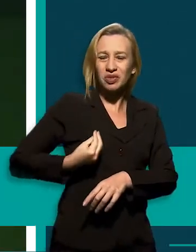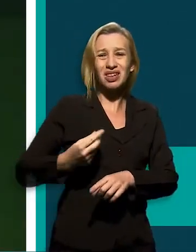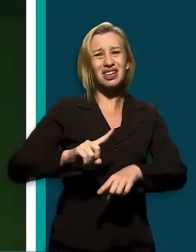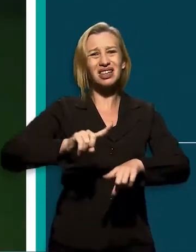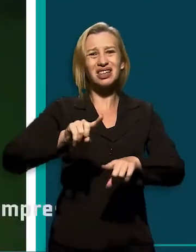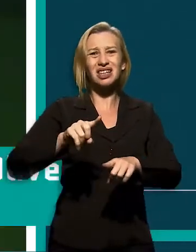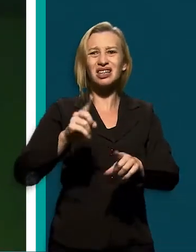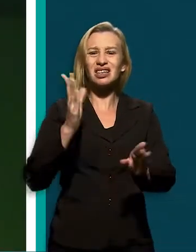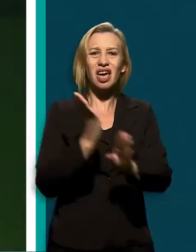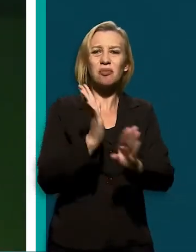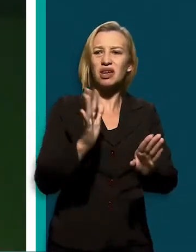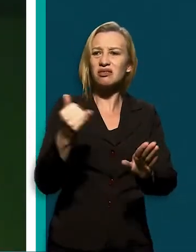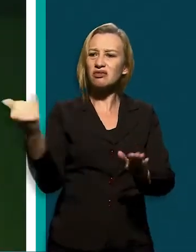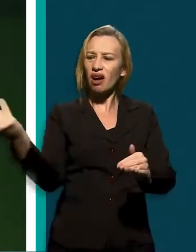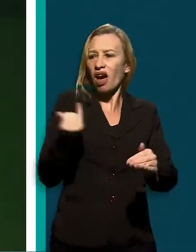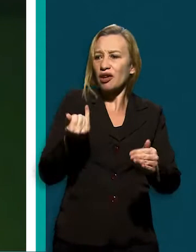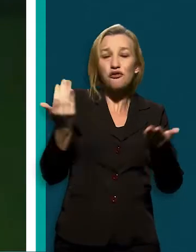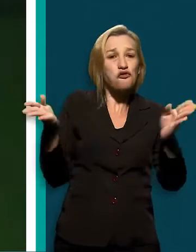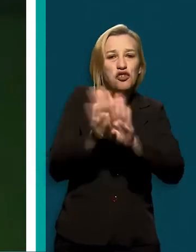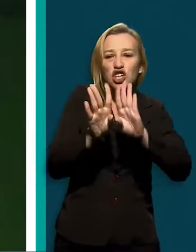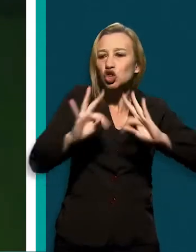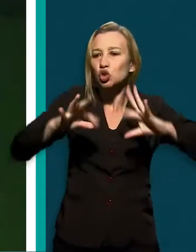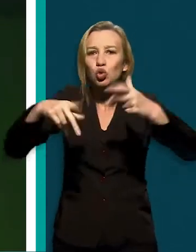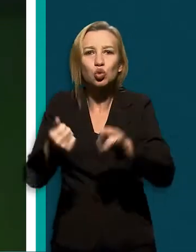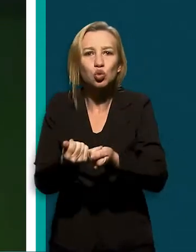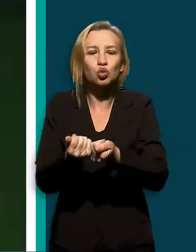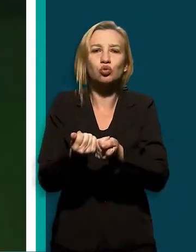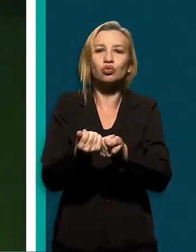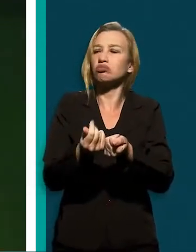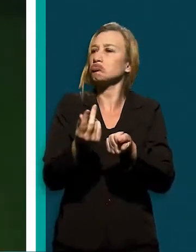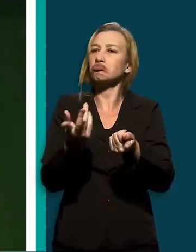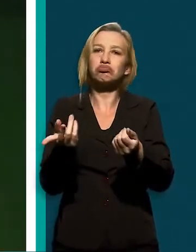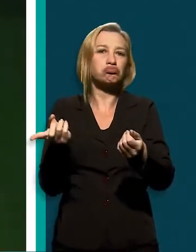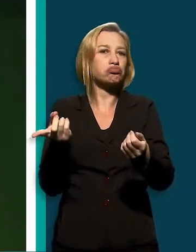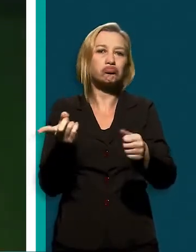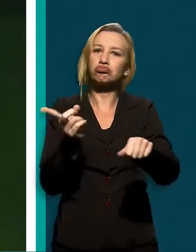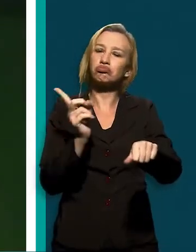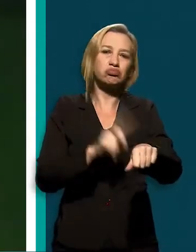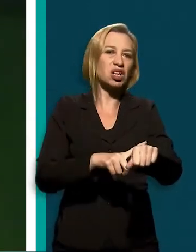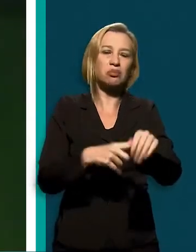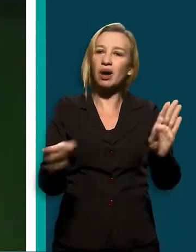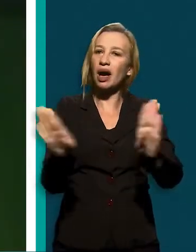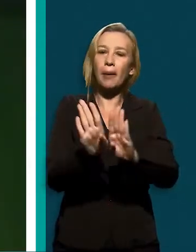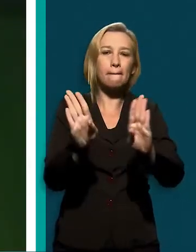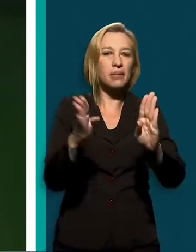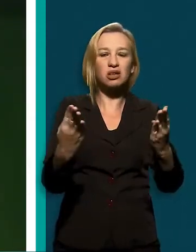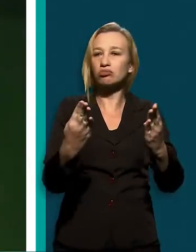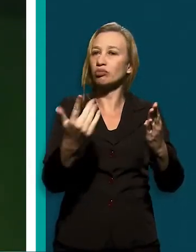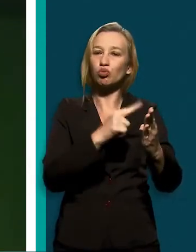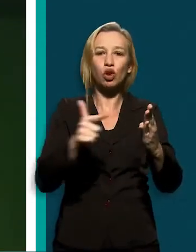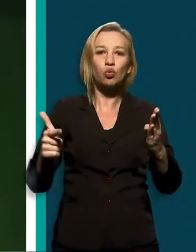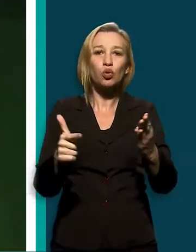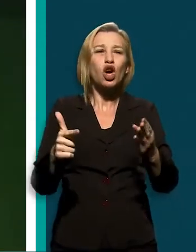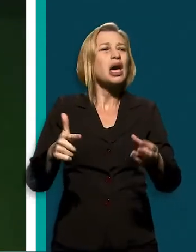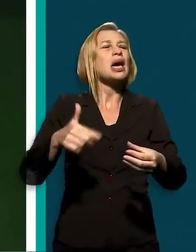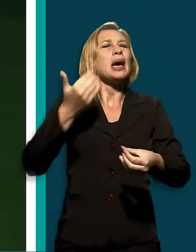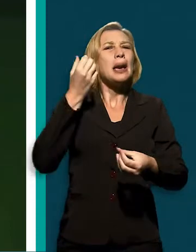presencial e de repente falaram para a gente fecha tudo sem previsão de abertura.